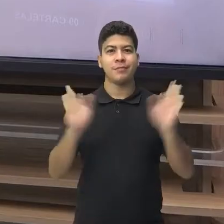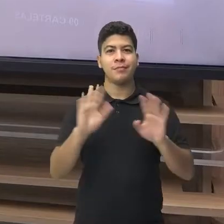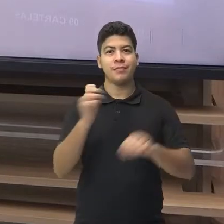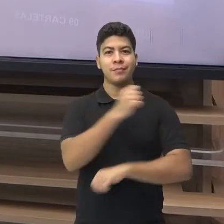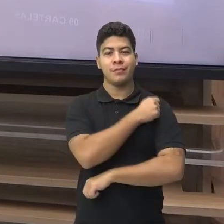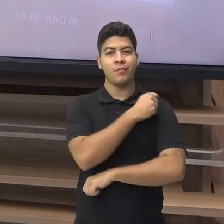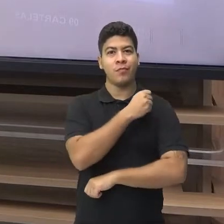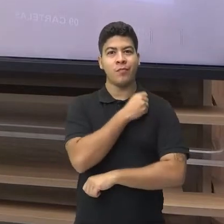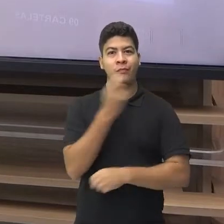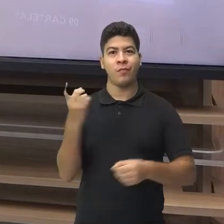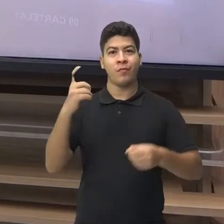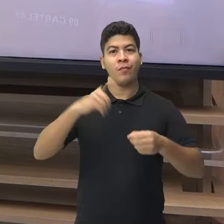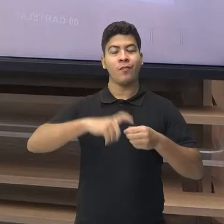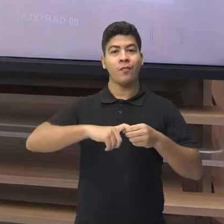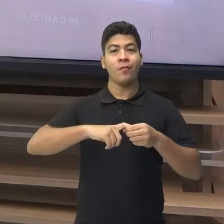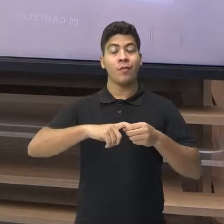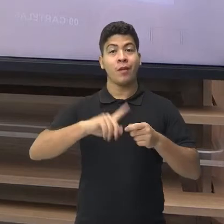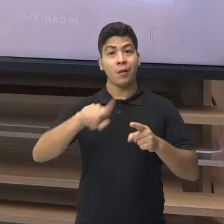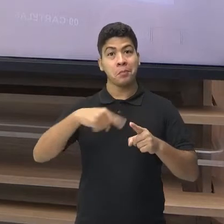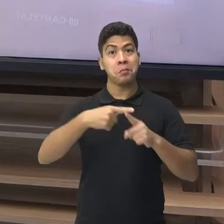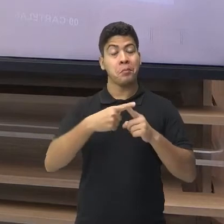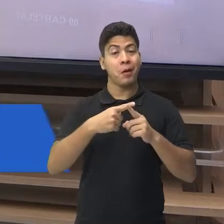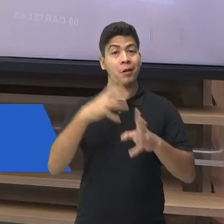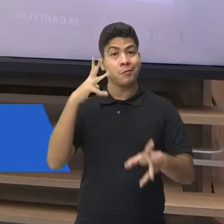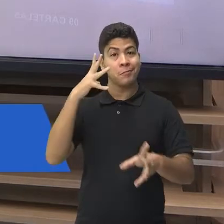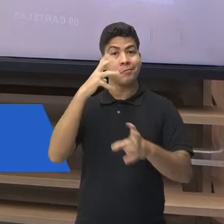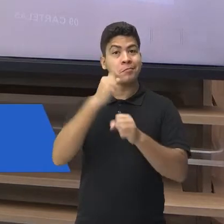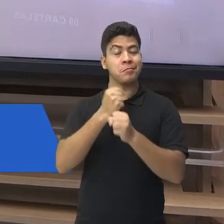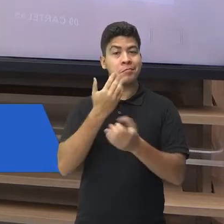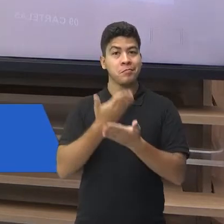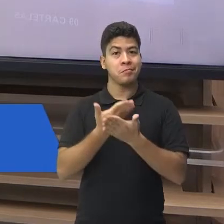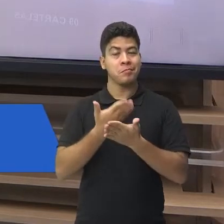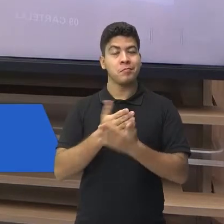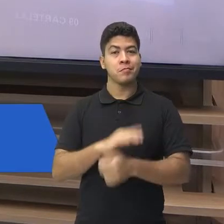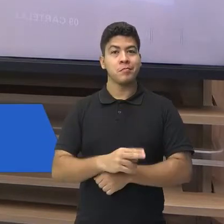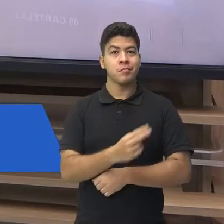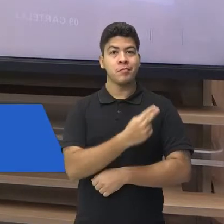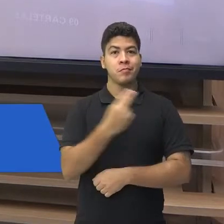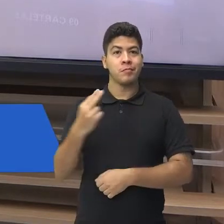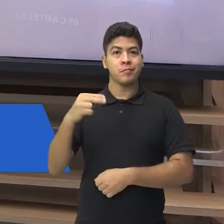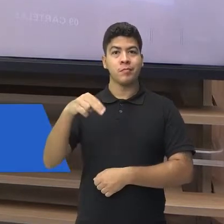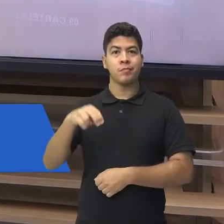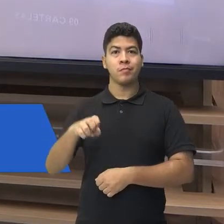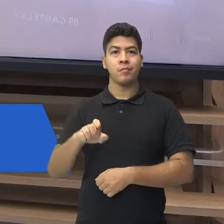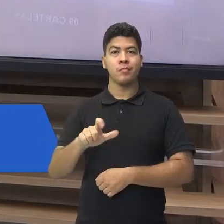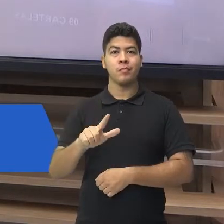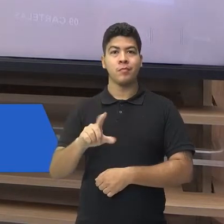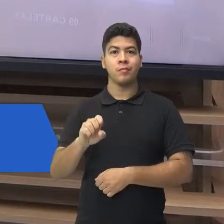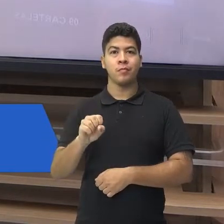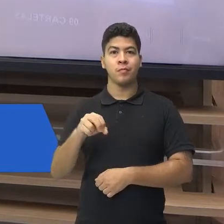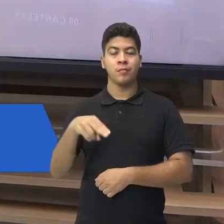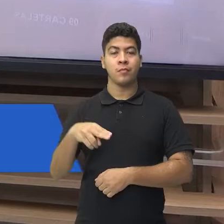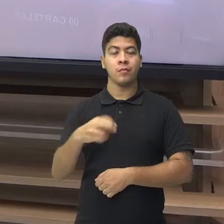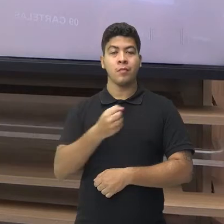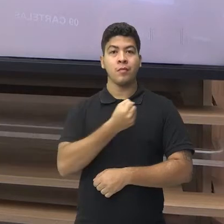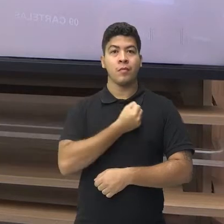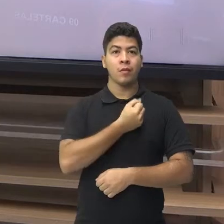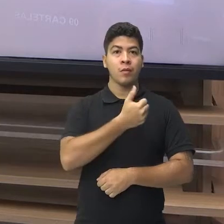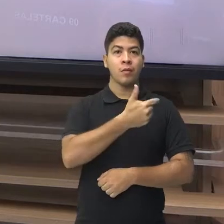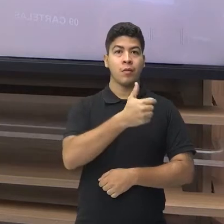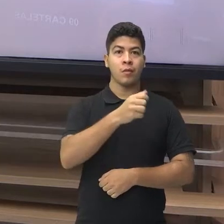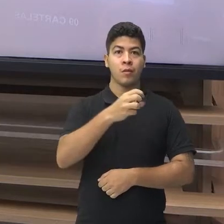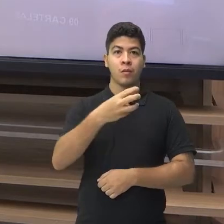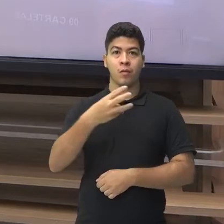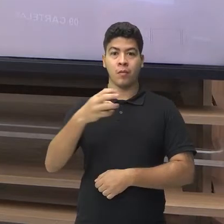Olá, alunos! Estamos de volta agora para mais uma aula de física. Eu sou o professor Nelson Bezerra e agora nós teremos a aula número 238